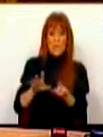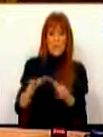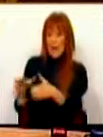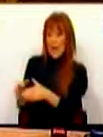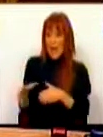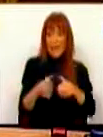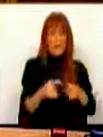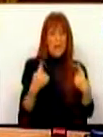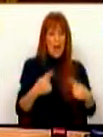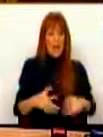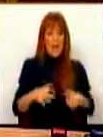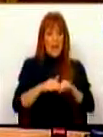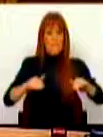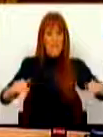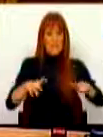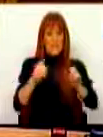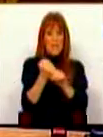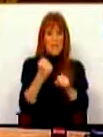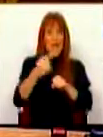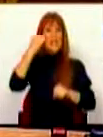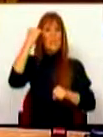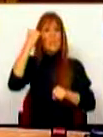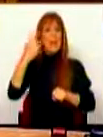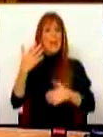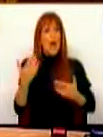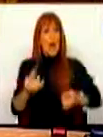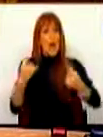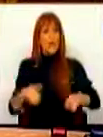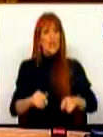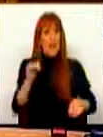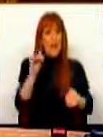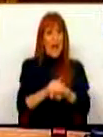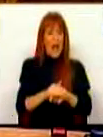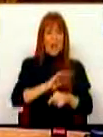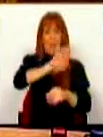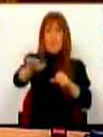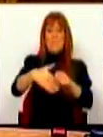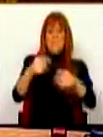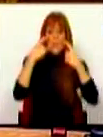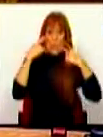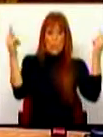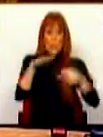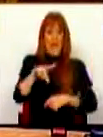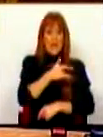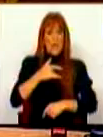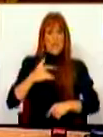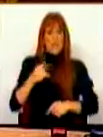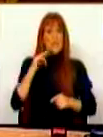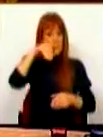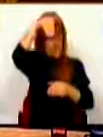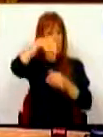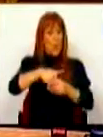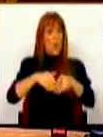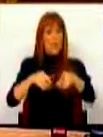bancadas, encontra-se na fase de trabalho na especialidade. A Carta para a Participação Pública em Saúde deve ser